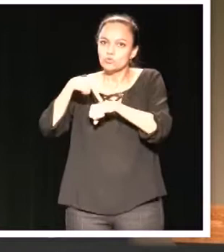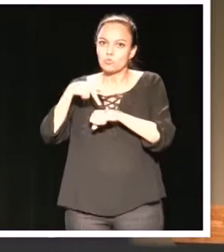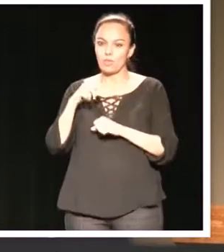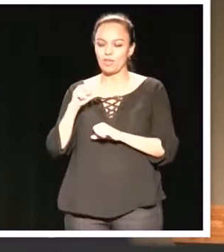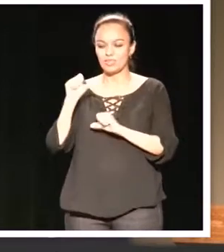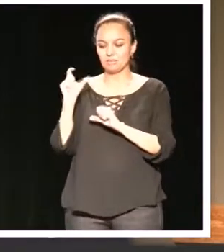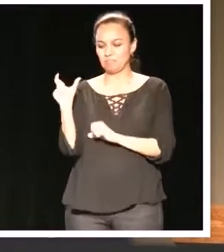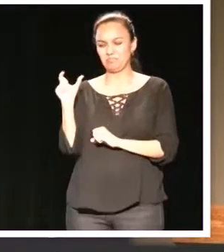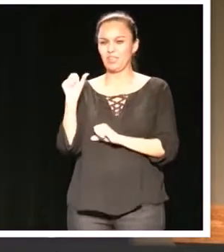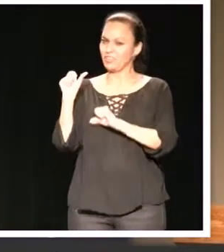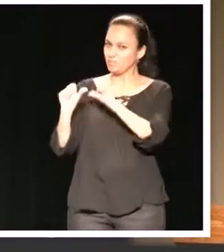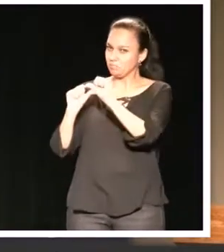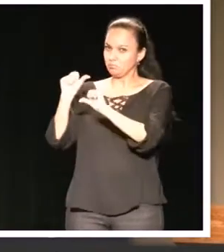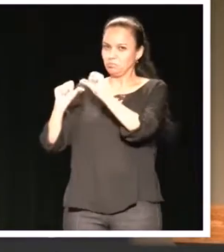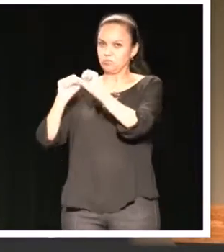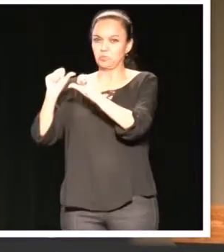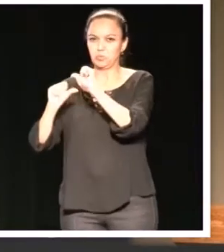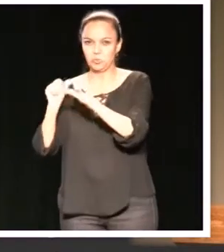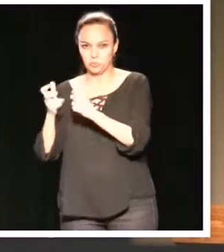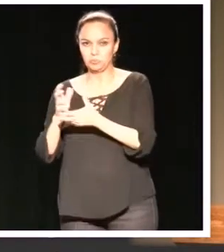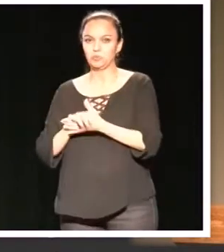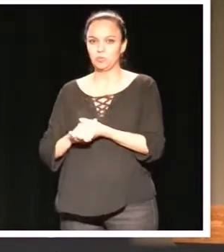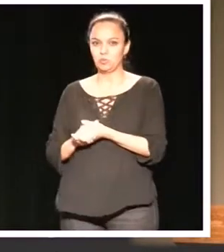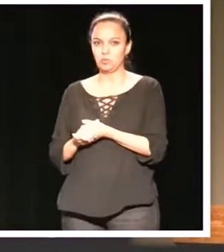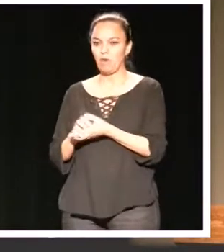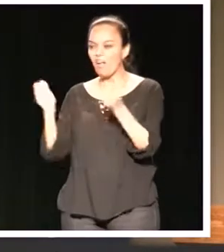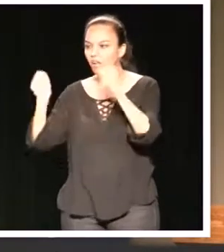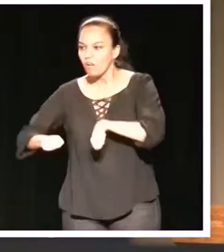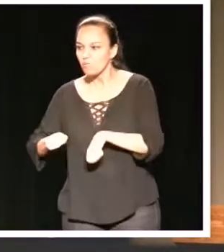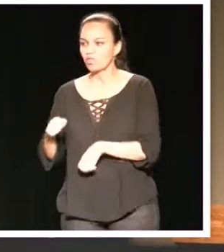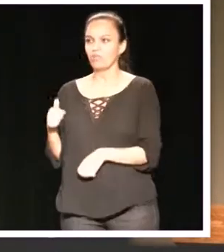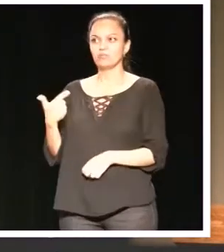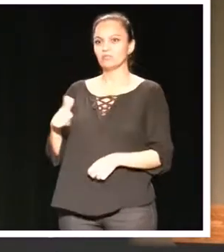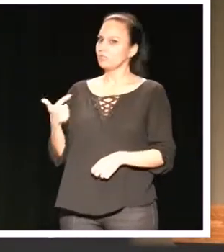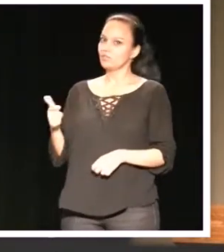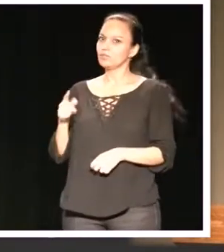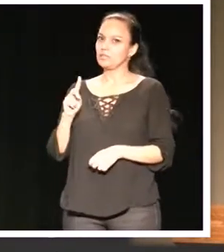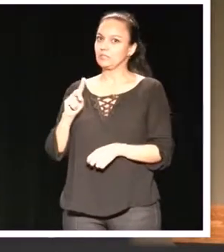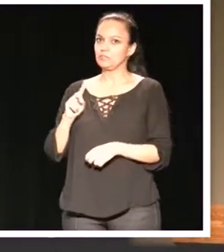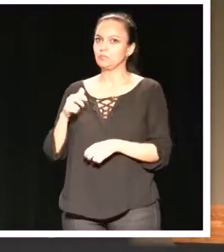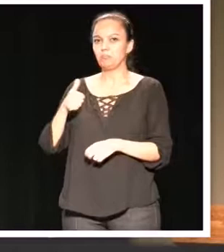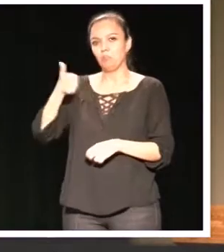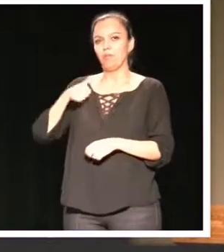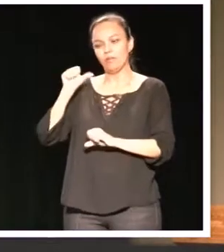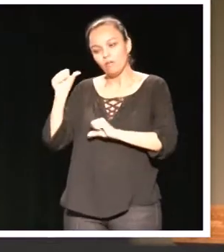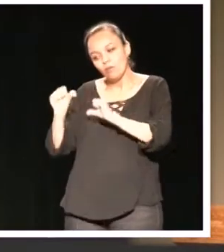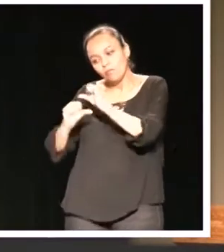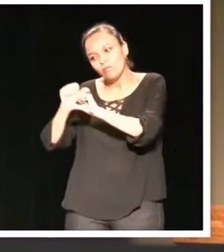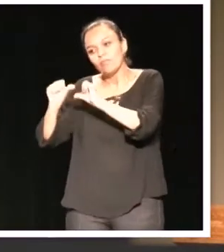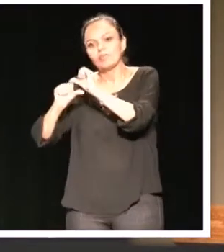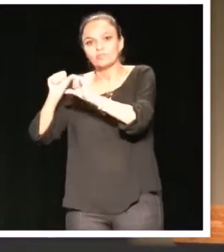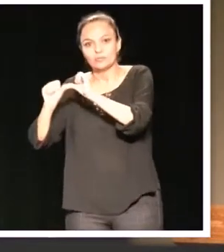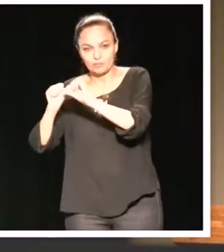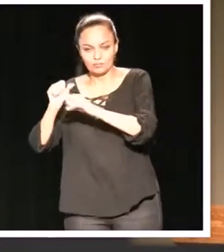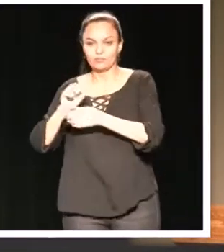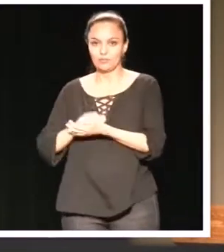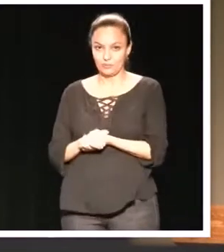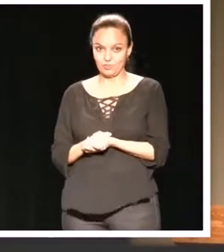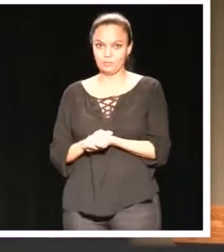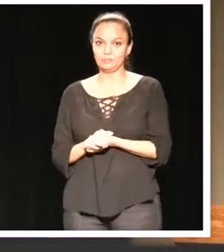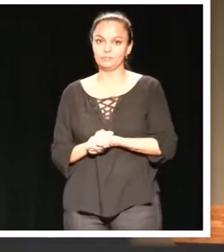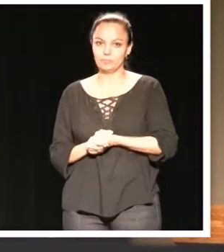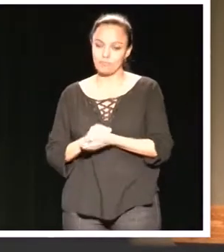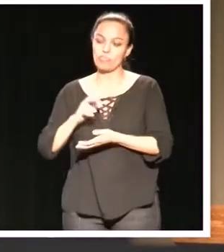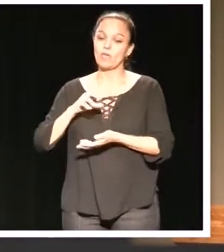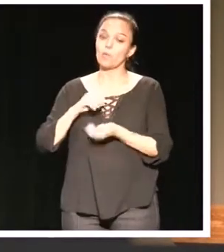que uma questão bem simples. São incompetentes os surdos que não podem se dar a entender por escrito ou em língua de